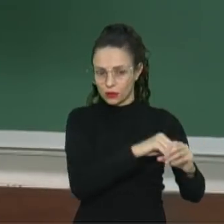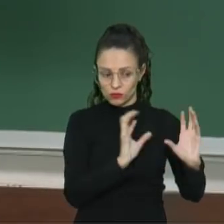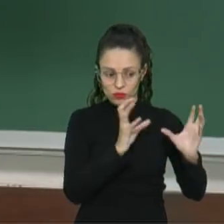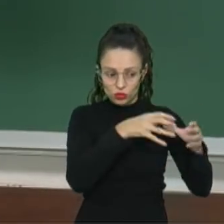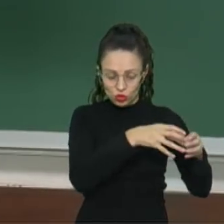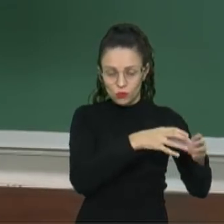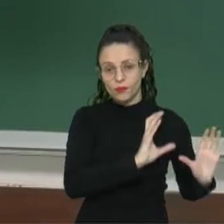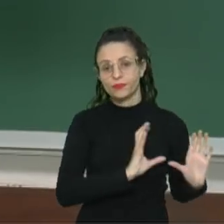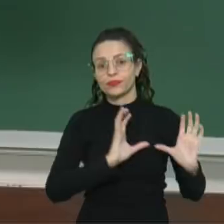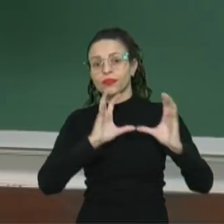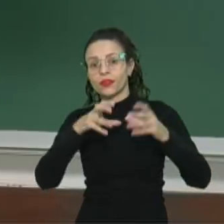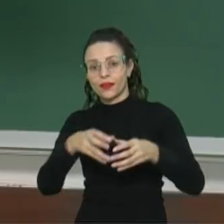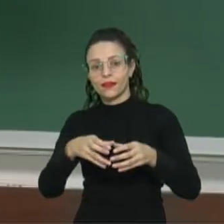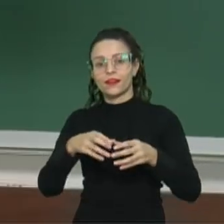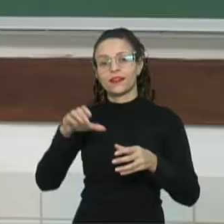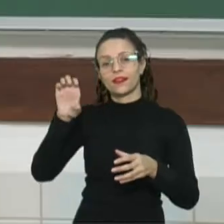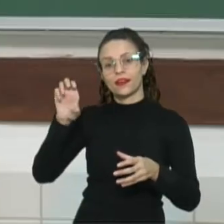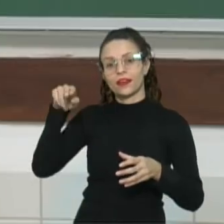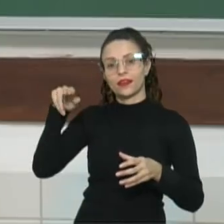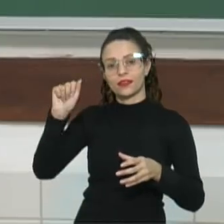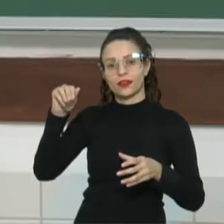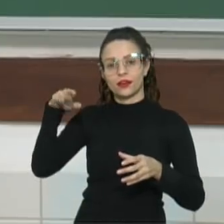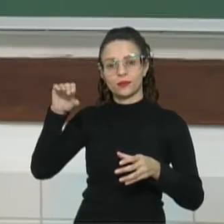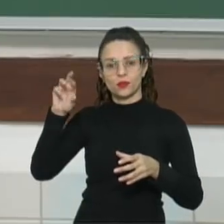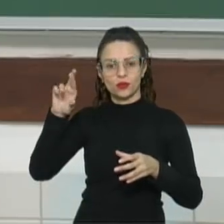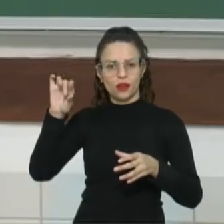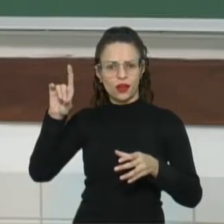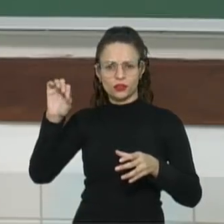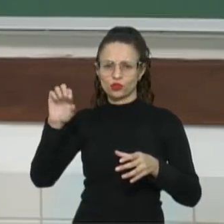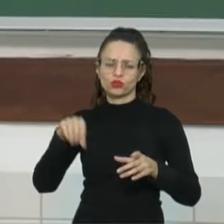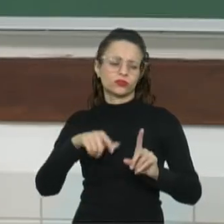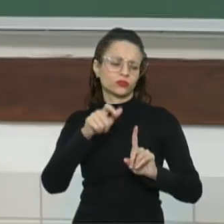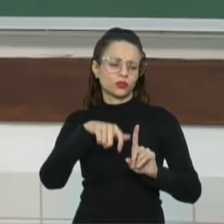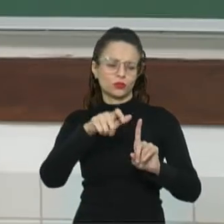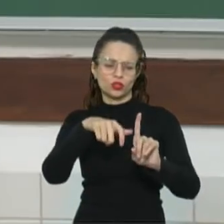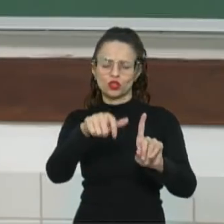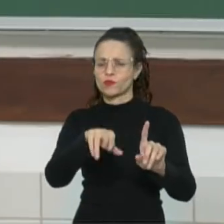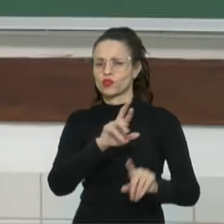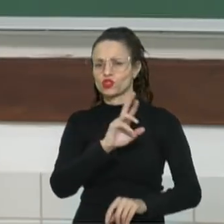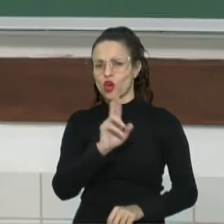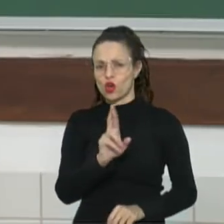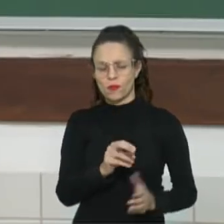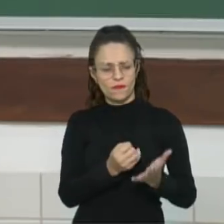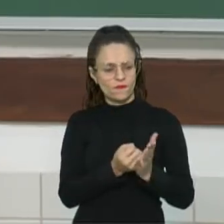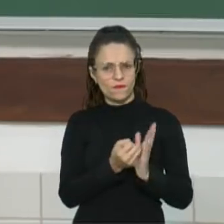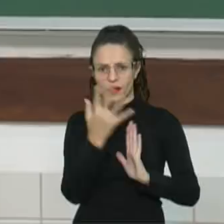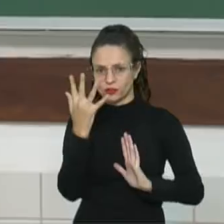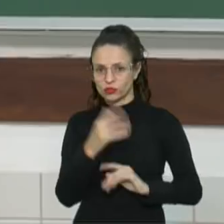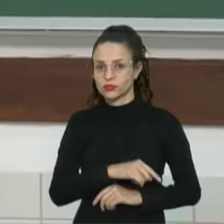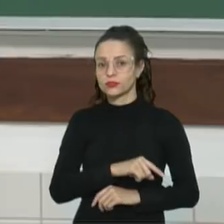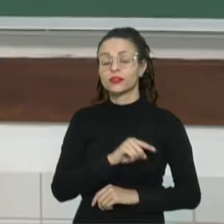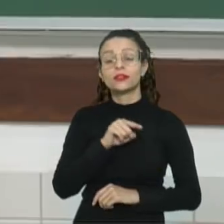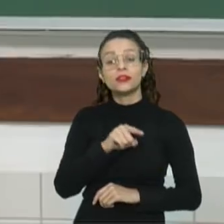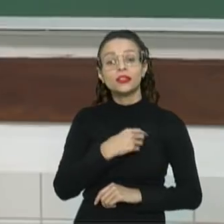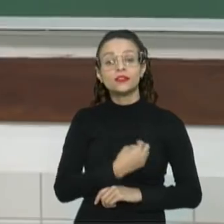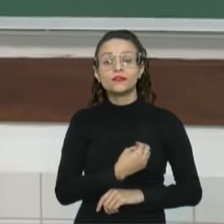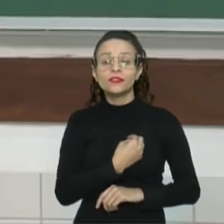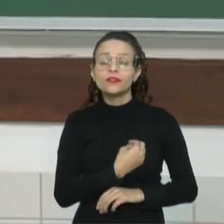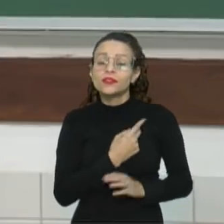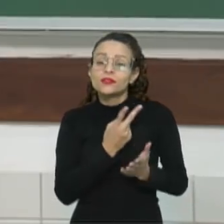Capitão. Os enamorados, eles tinham vários nomes, né? Isabela, Fábio, enfim, vários nomes. E eles